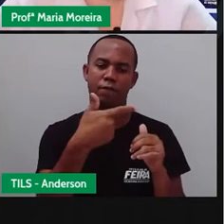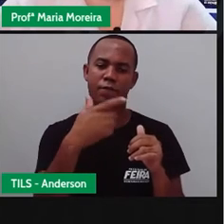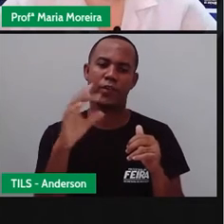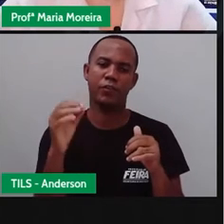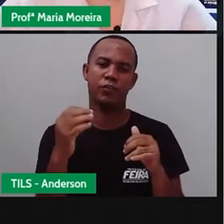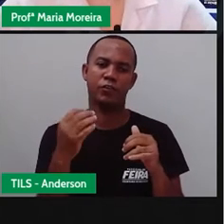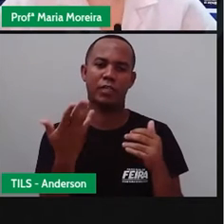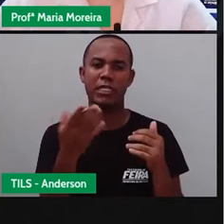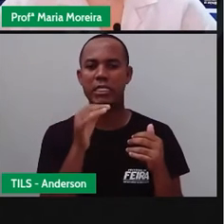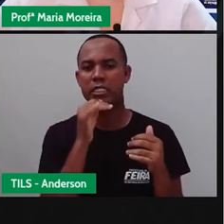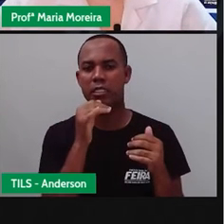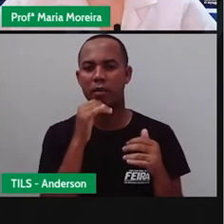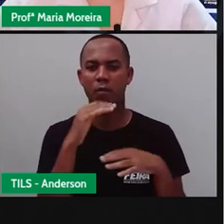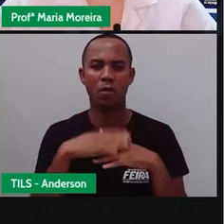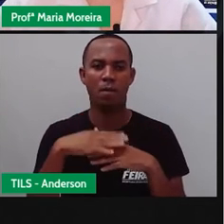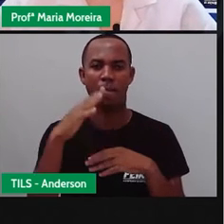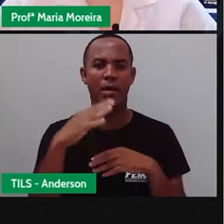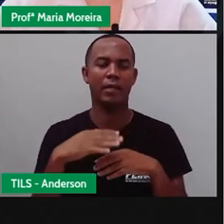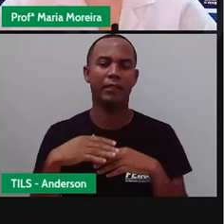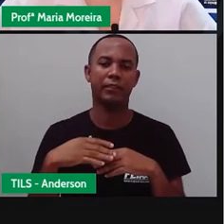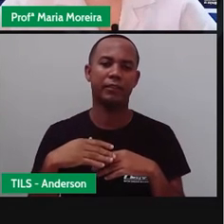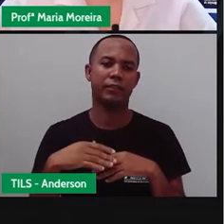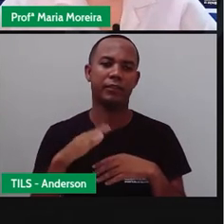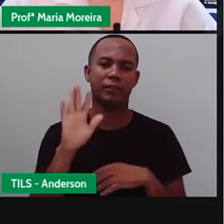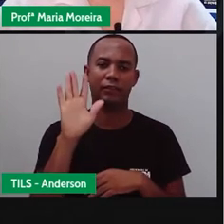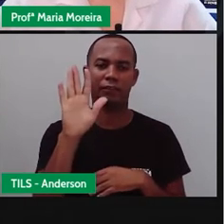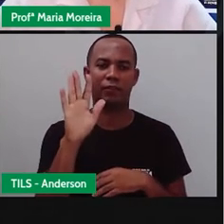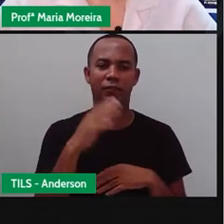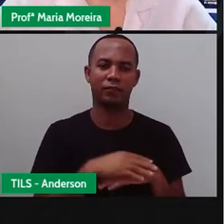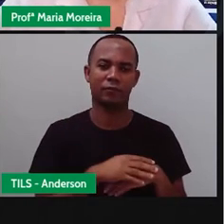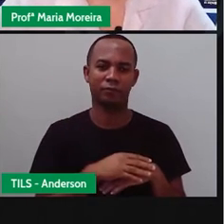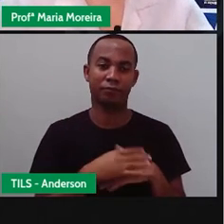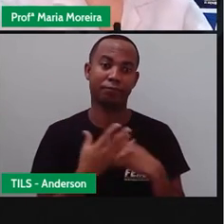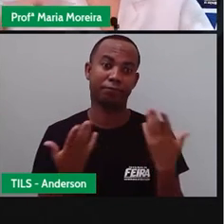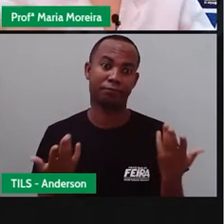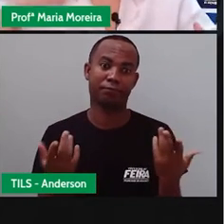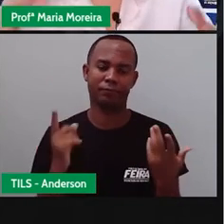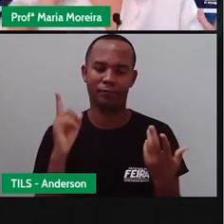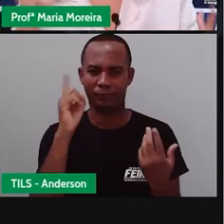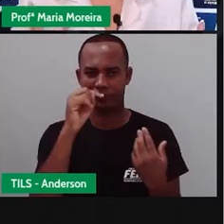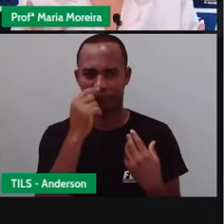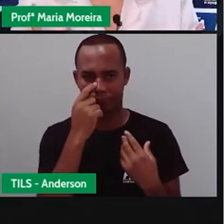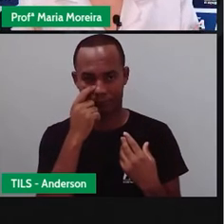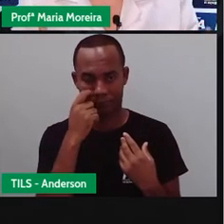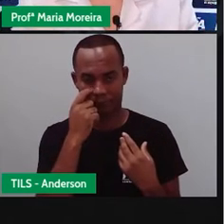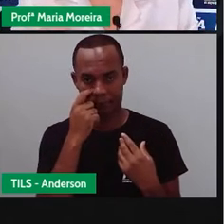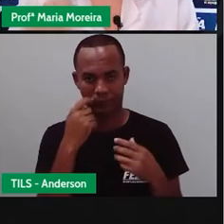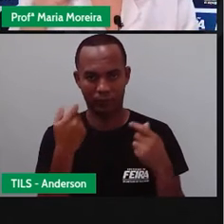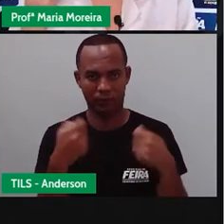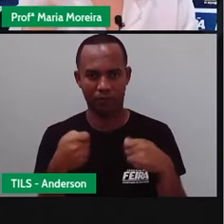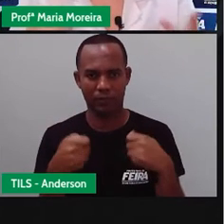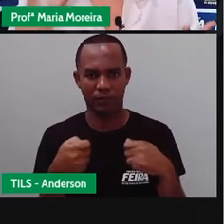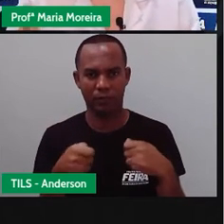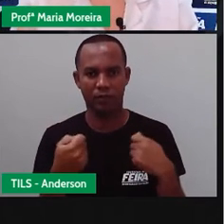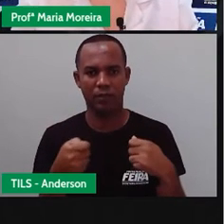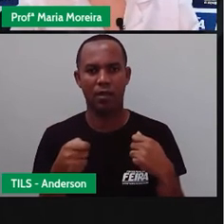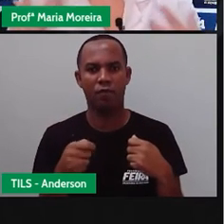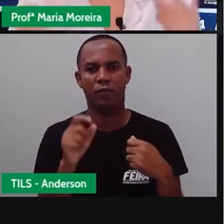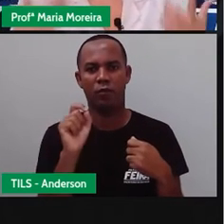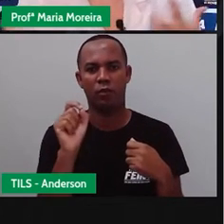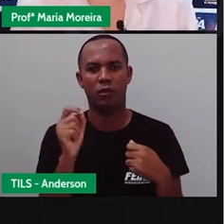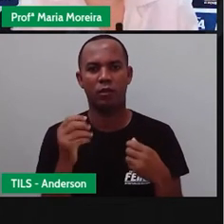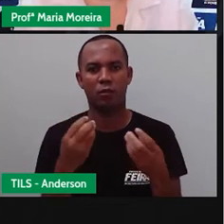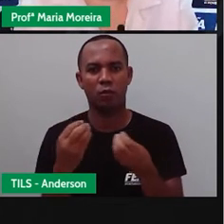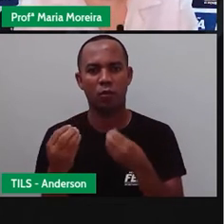você 25 por exemplo seria suficiente as minhas mãos rede Anderson e não então precisava se